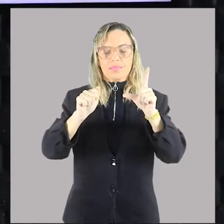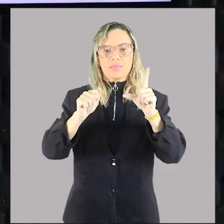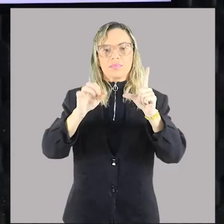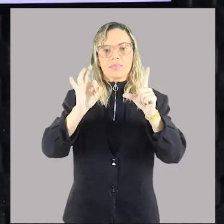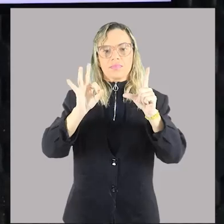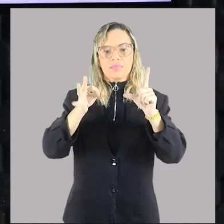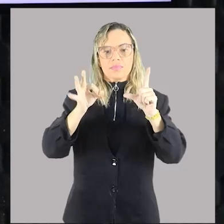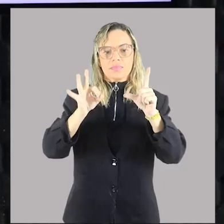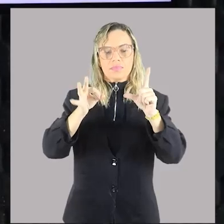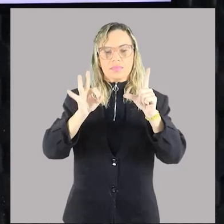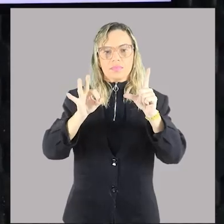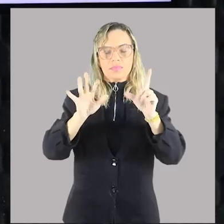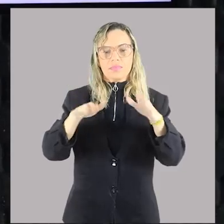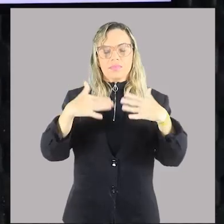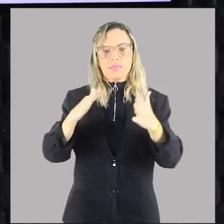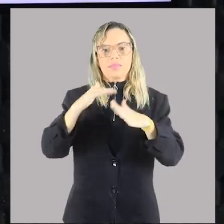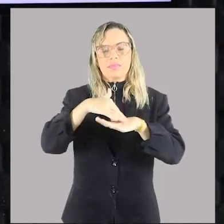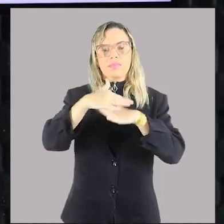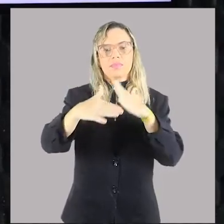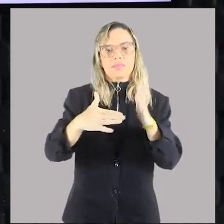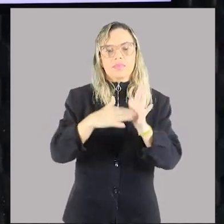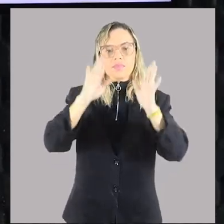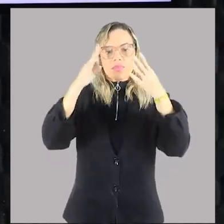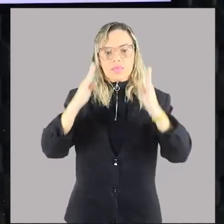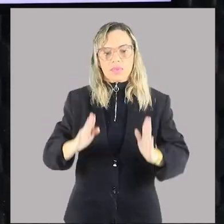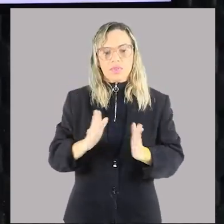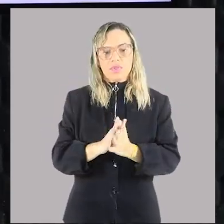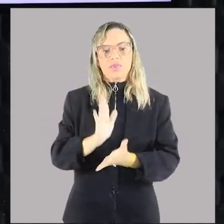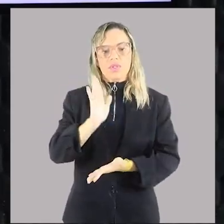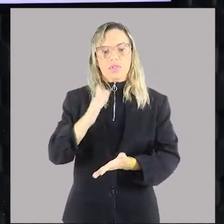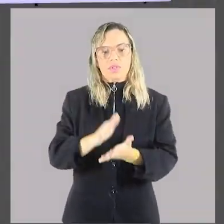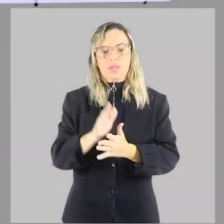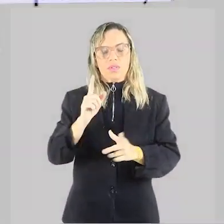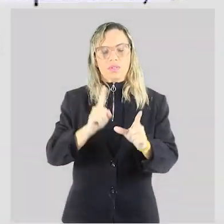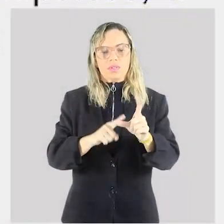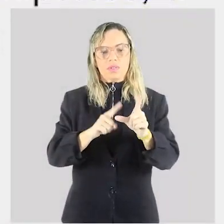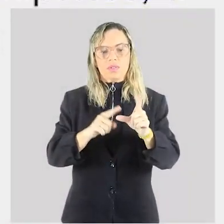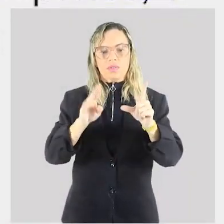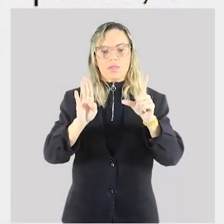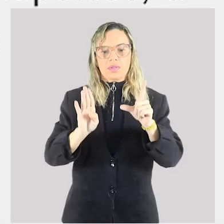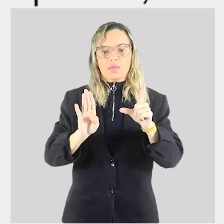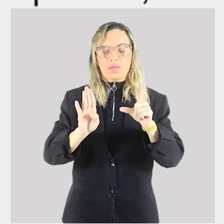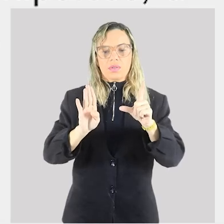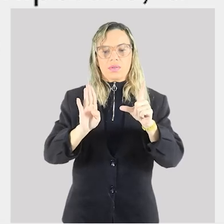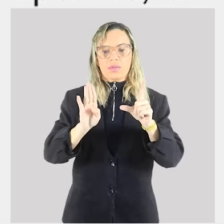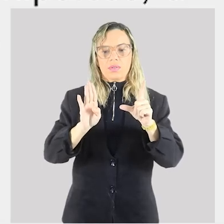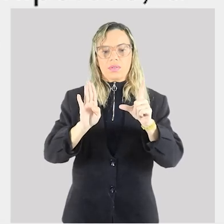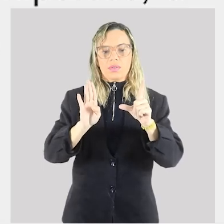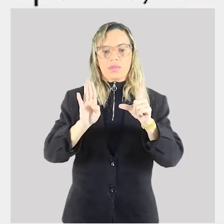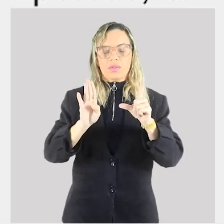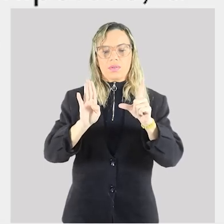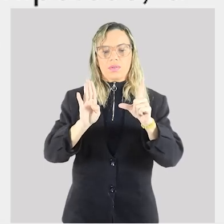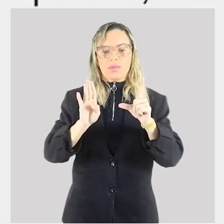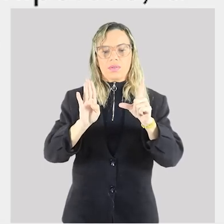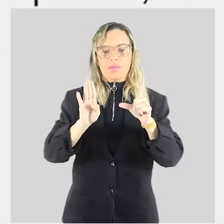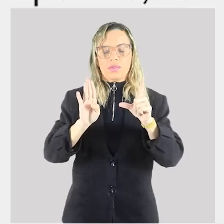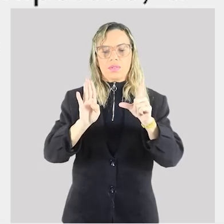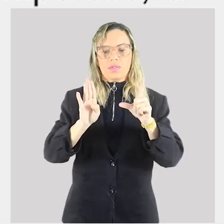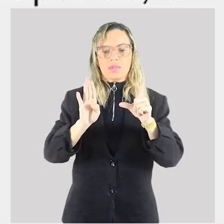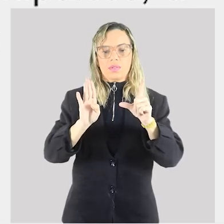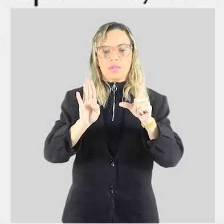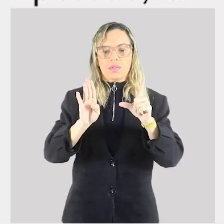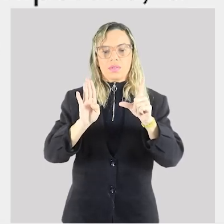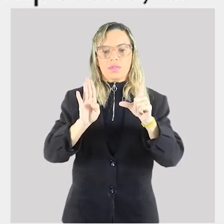Correto. É exatamente tudo que a gente acabou de conversar. Essa organização se dá normalmente por leis e excepcionalmente